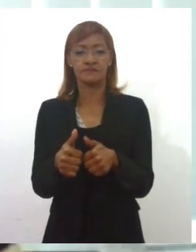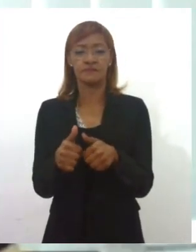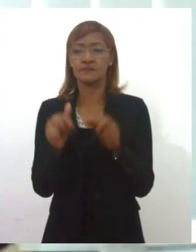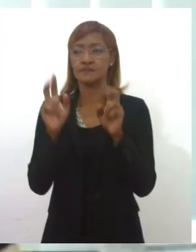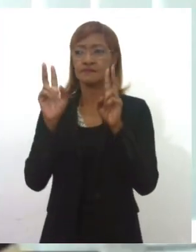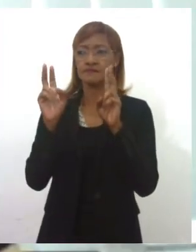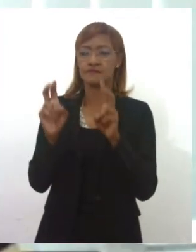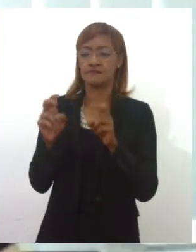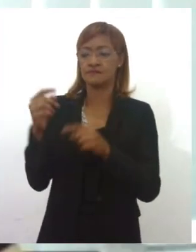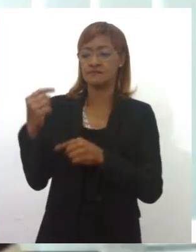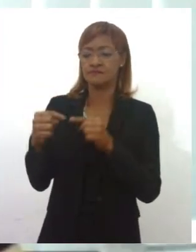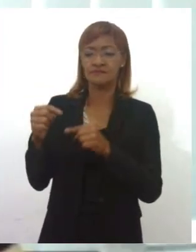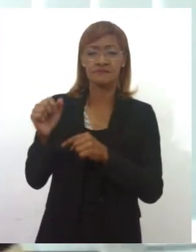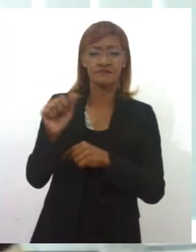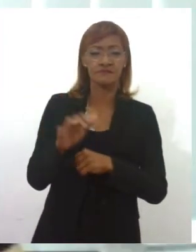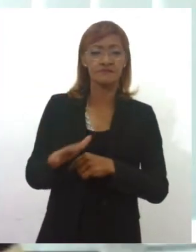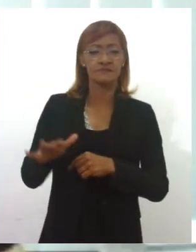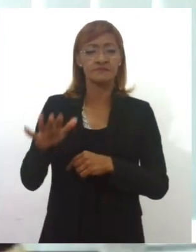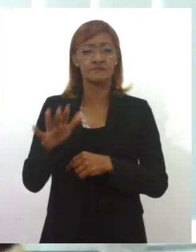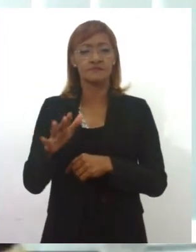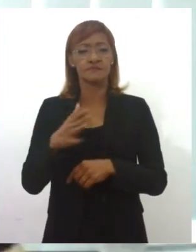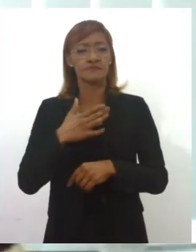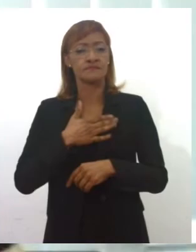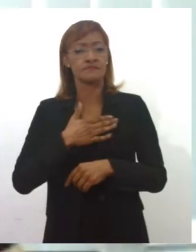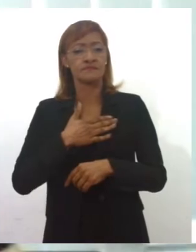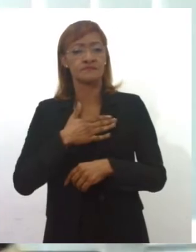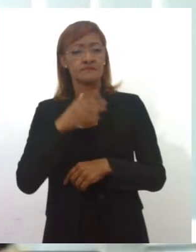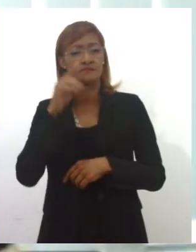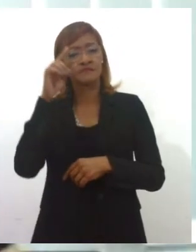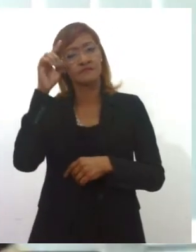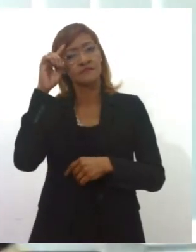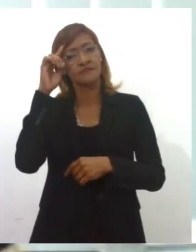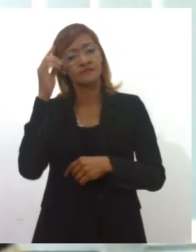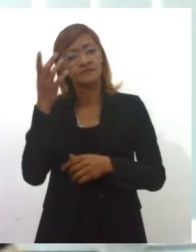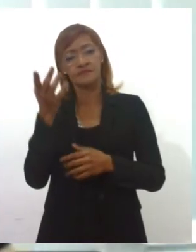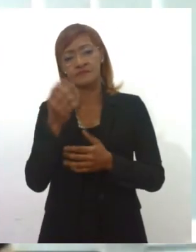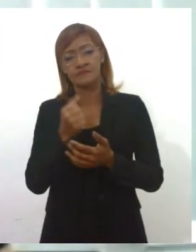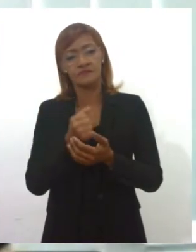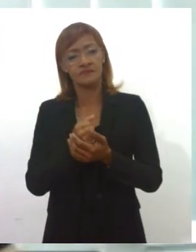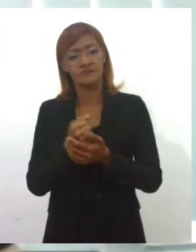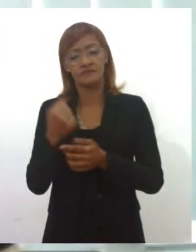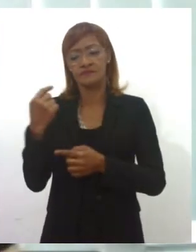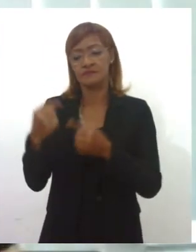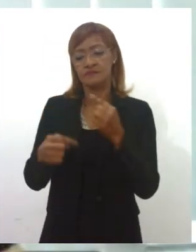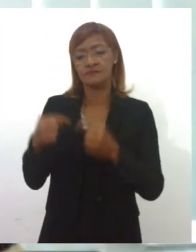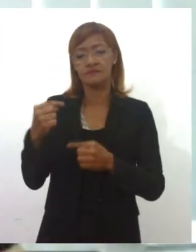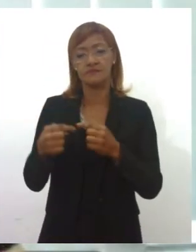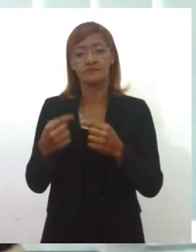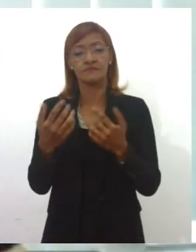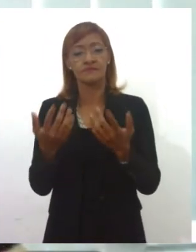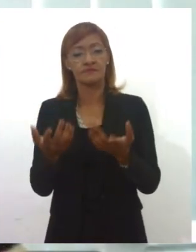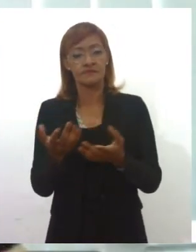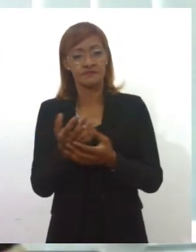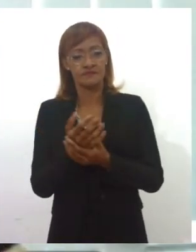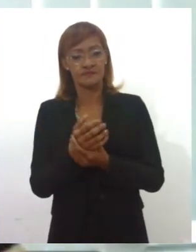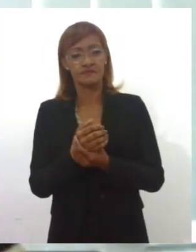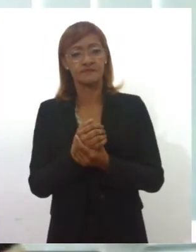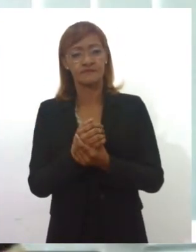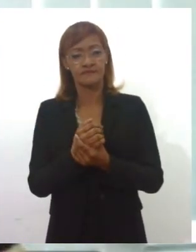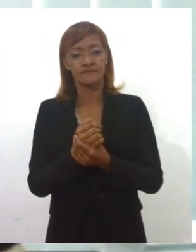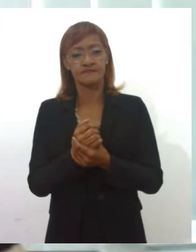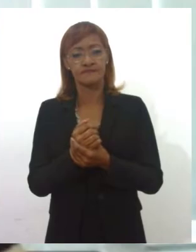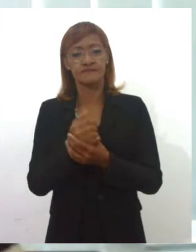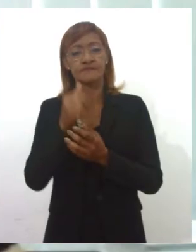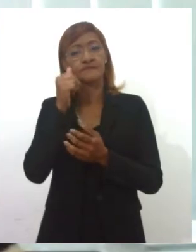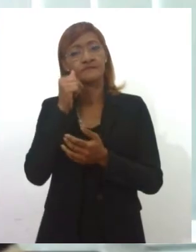que envolvam a política que política para mim o dia a dia nosso dia a dia tudo está envolvido com a política e